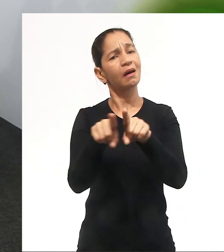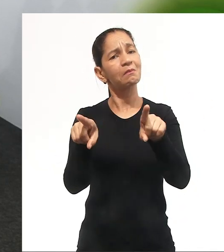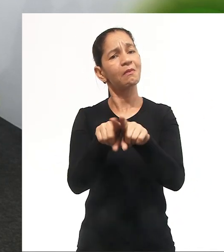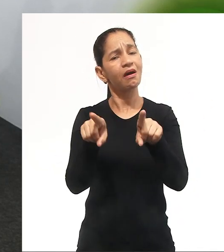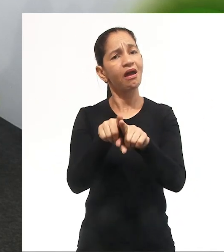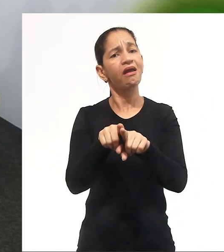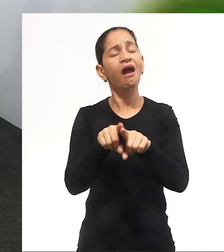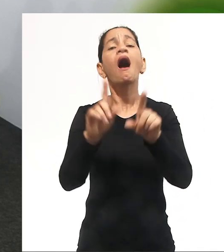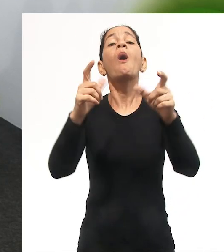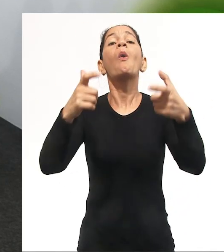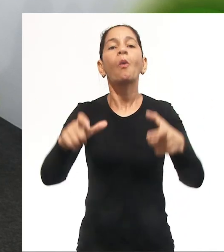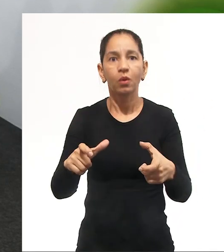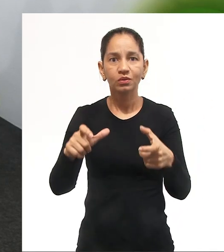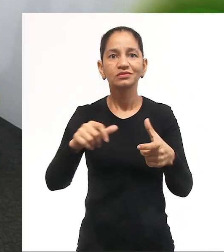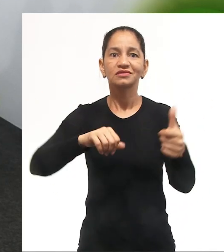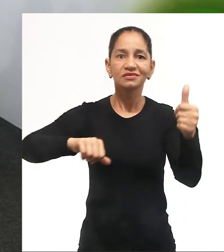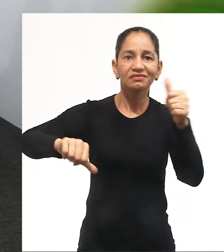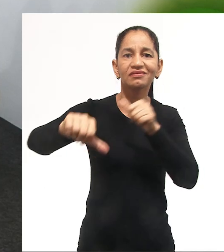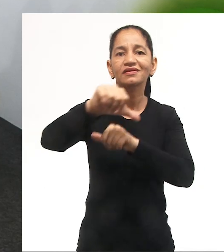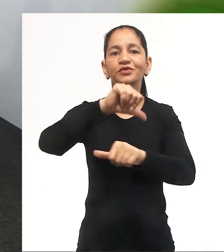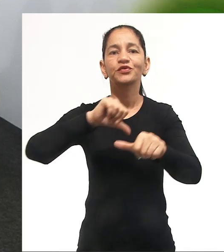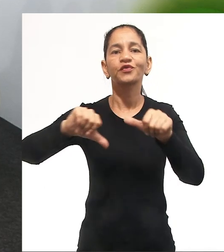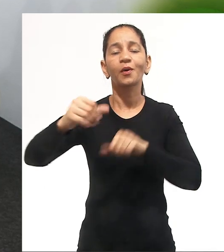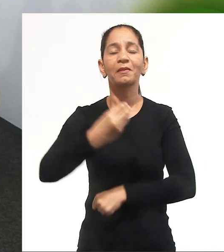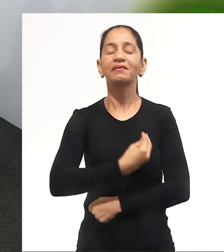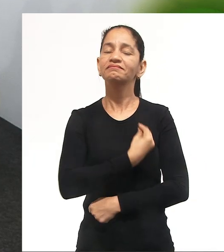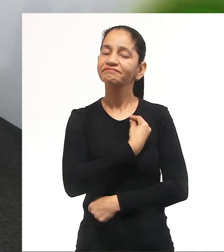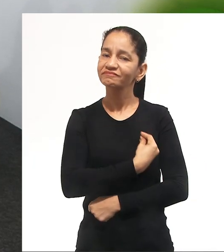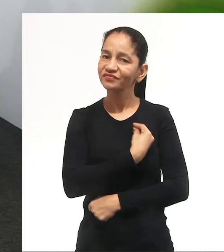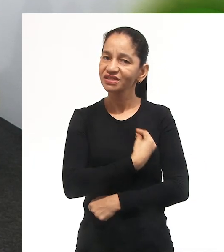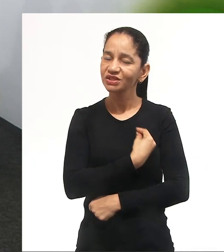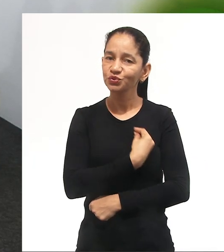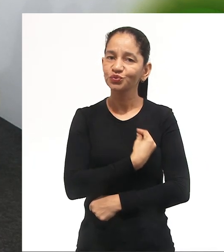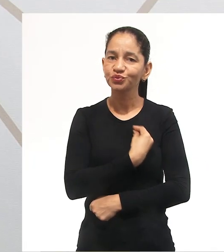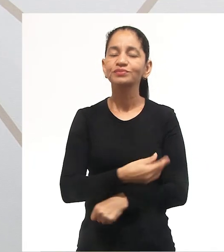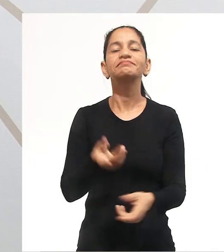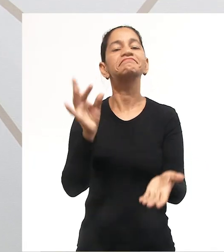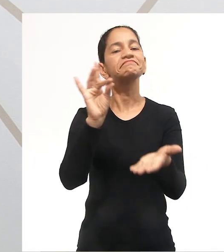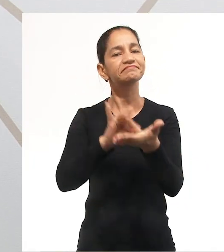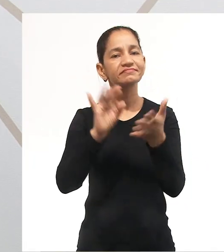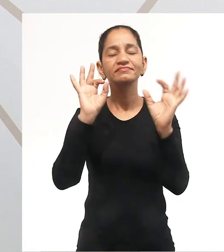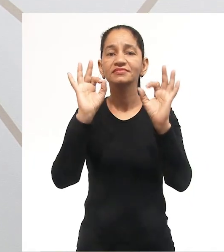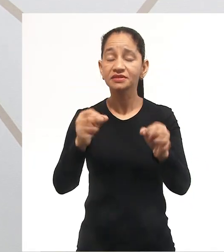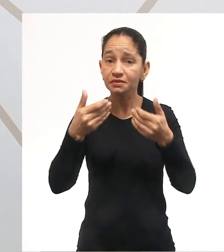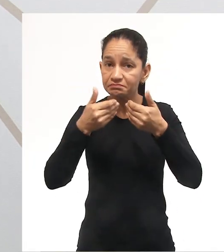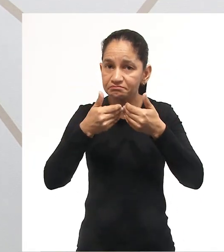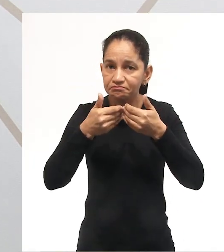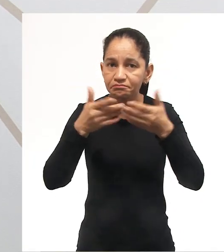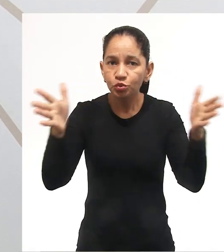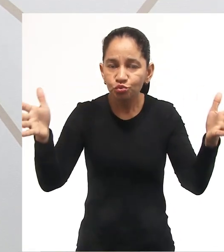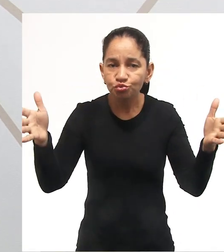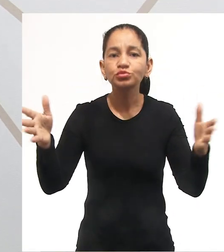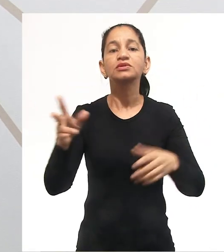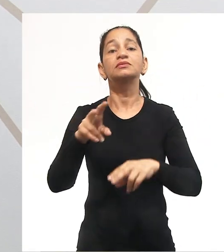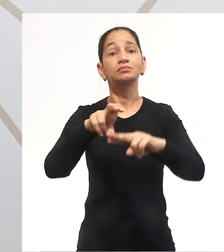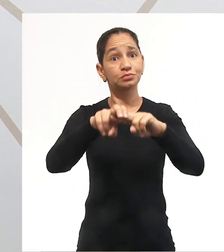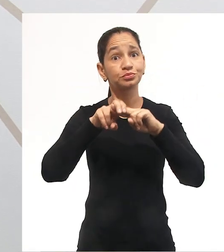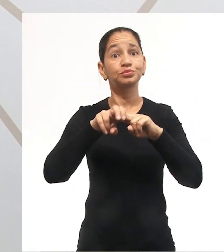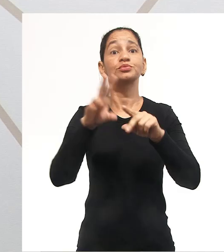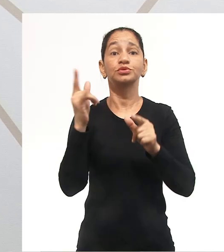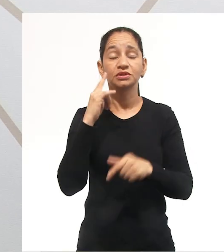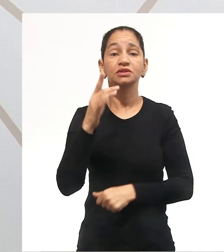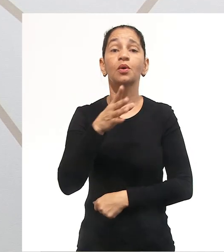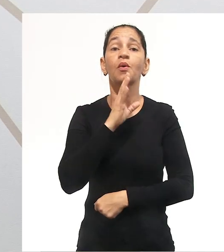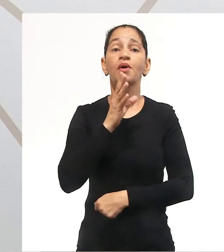pesquisa. E pesquisa transforma realidades. A pesquisa, ela gera conhecimento e a partir do momento que você